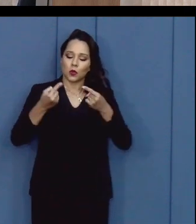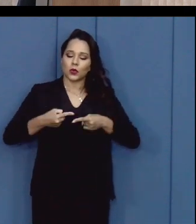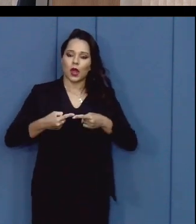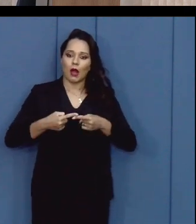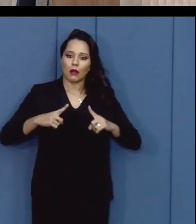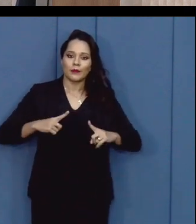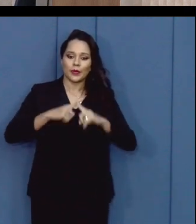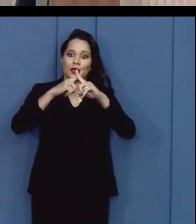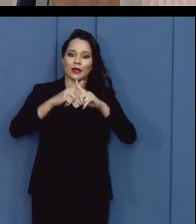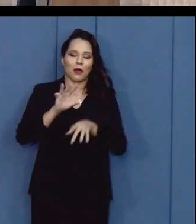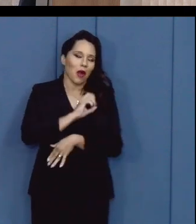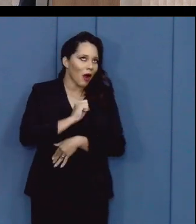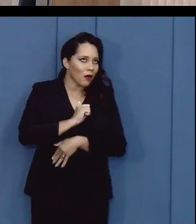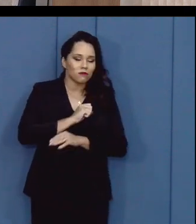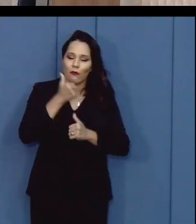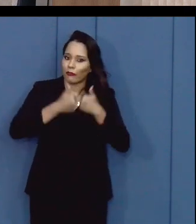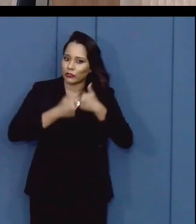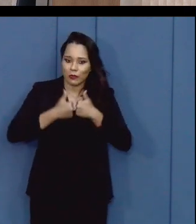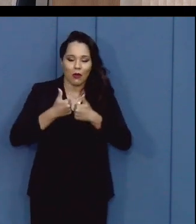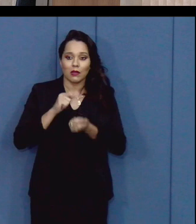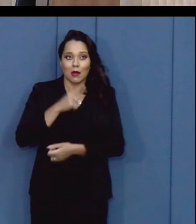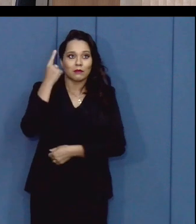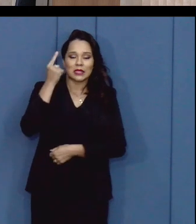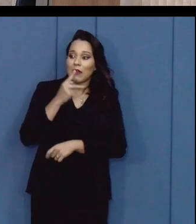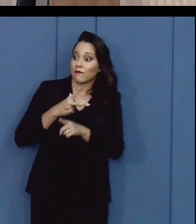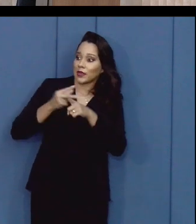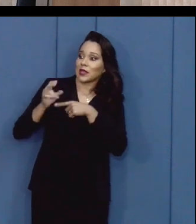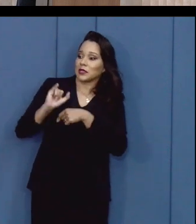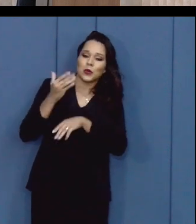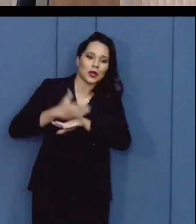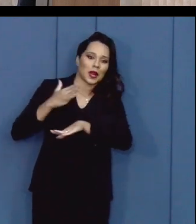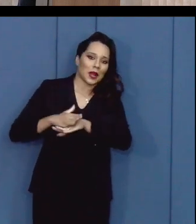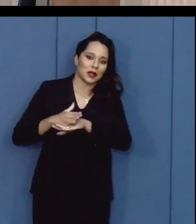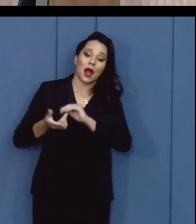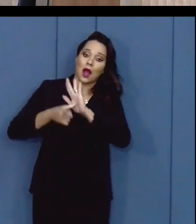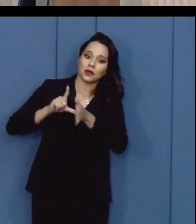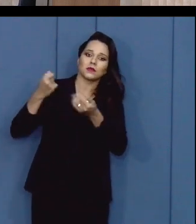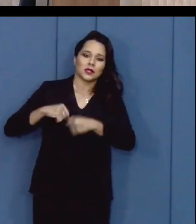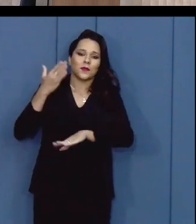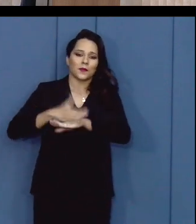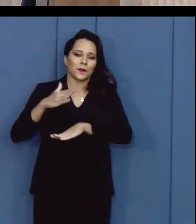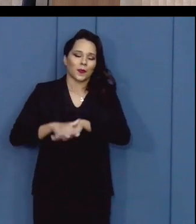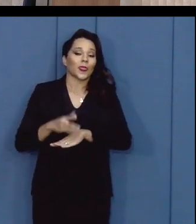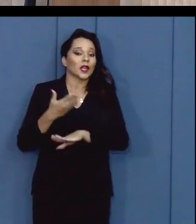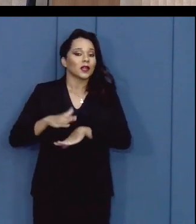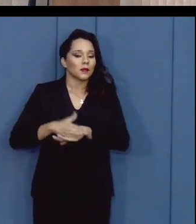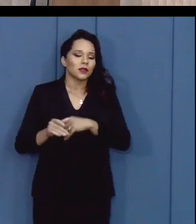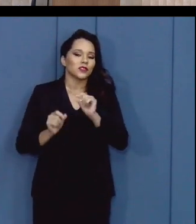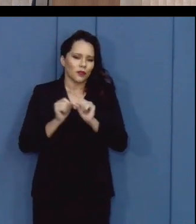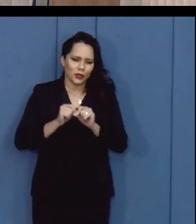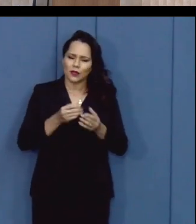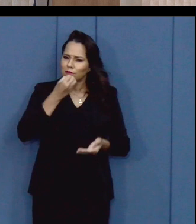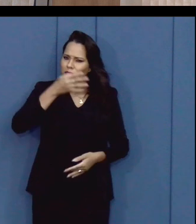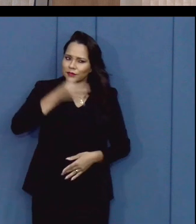um campeonato. Eu sou apaixonado por futebol, não dá para pensar em ganhar alguma coisa se a gente não treina. A gente tem que treinar. E esse treinamento a gente está